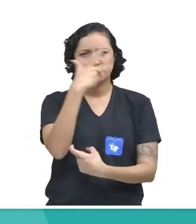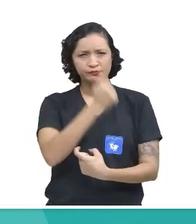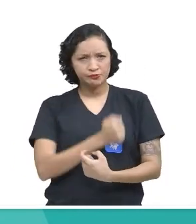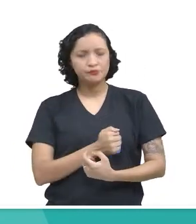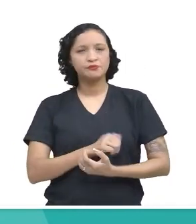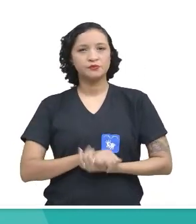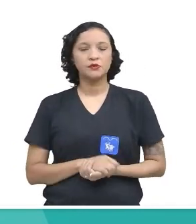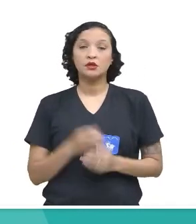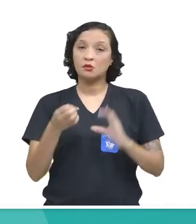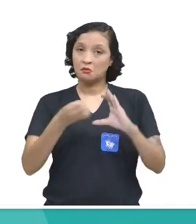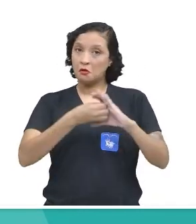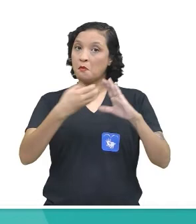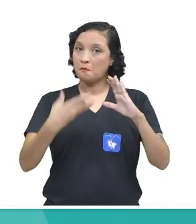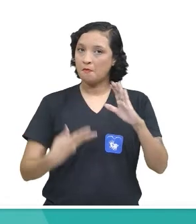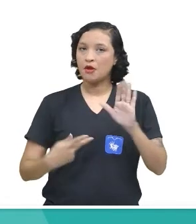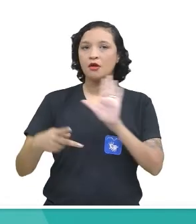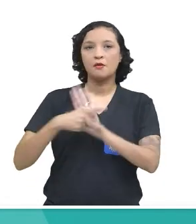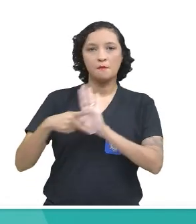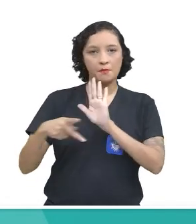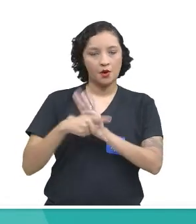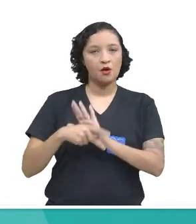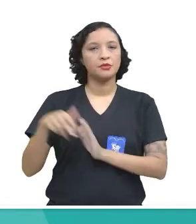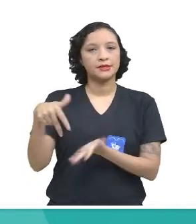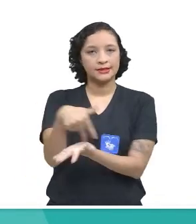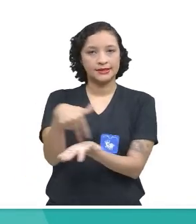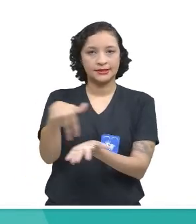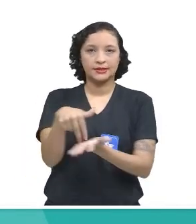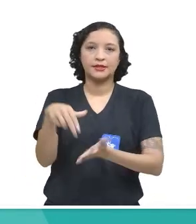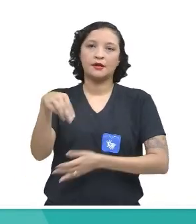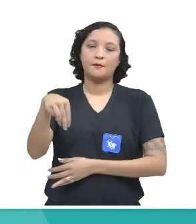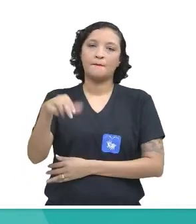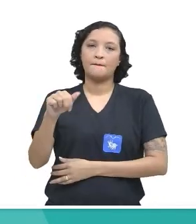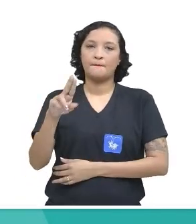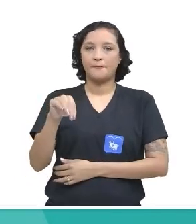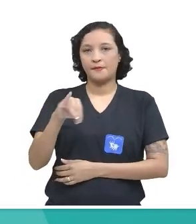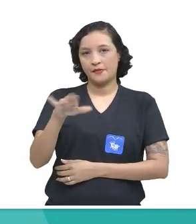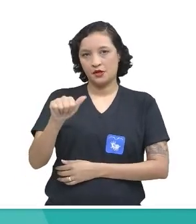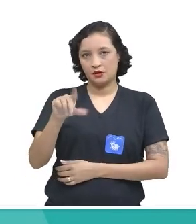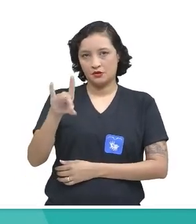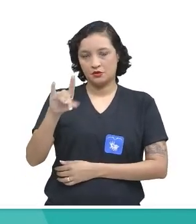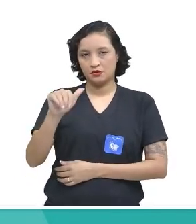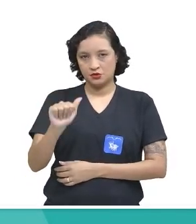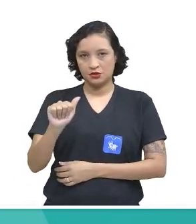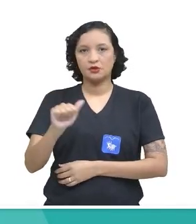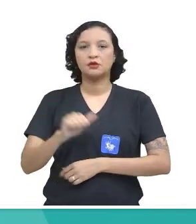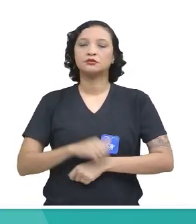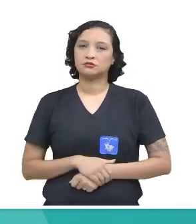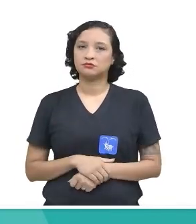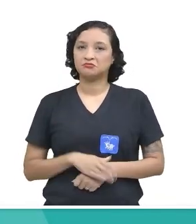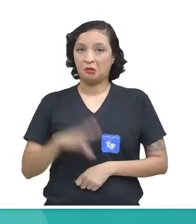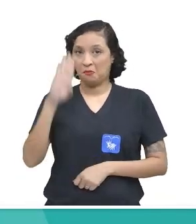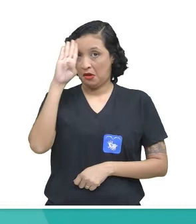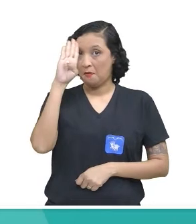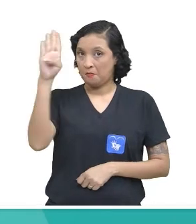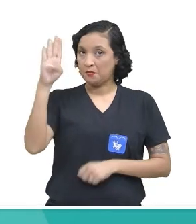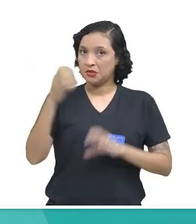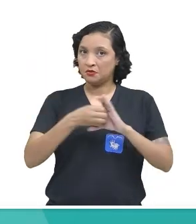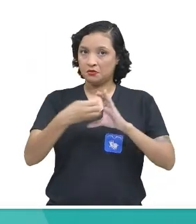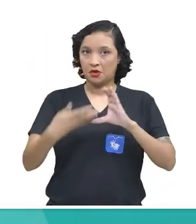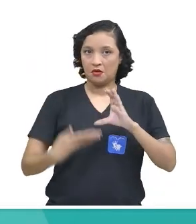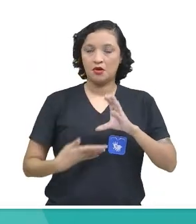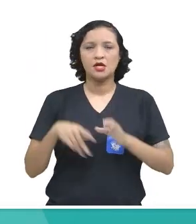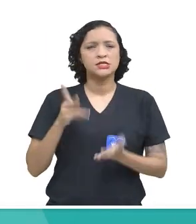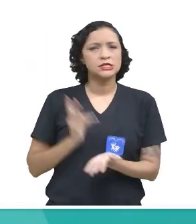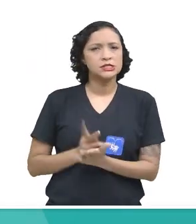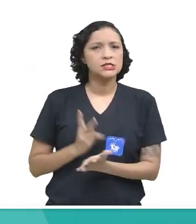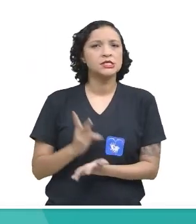uma característica da dança marujada, certo? Característica forte, sempre vai ser comandado